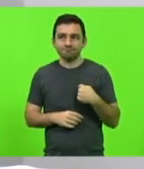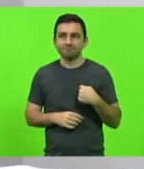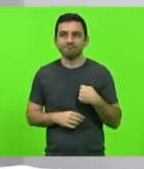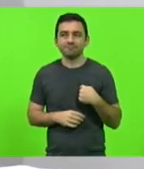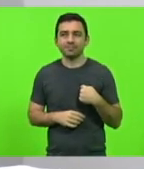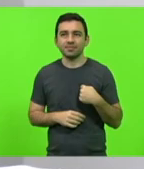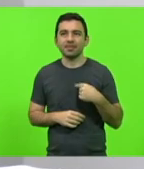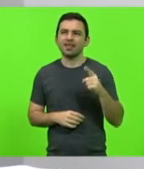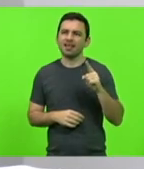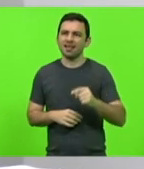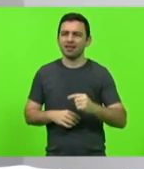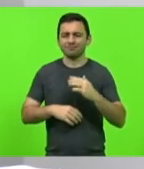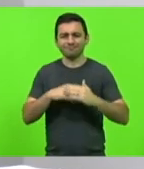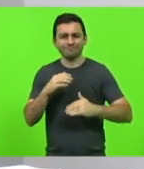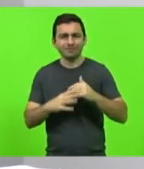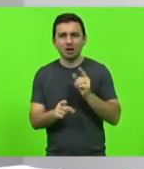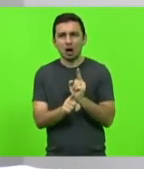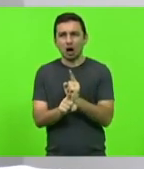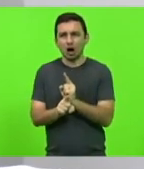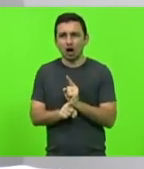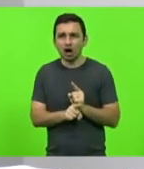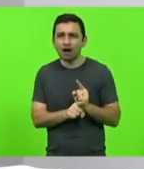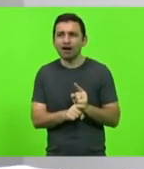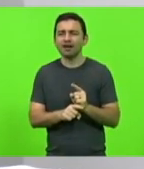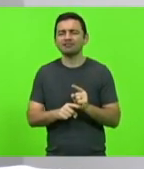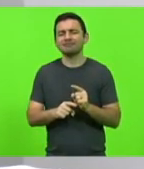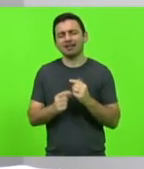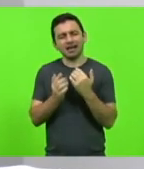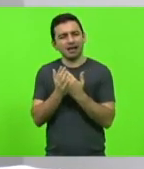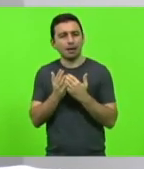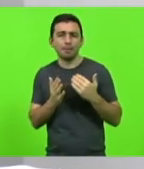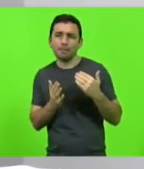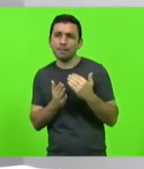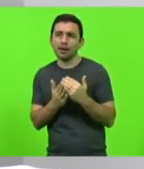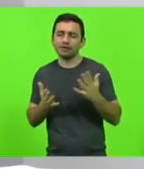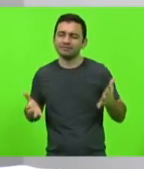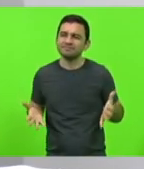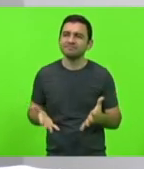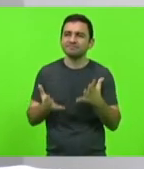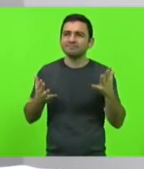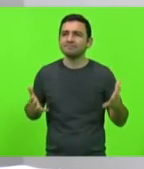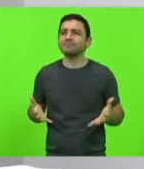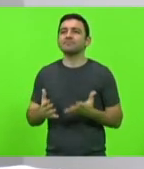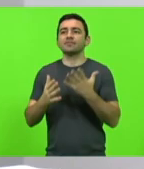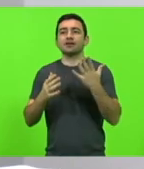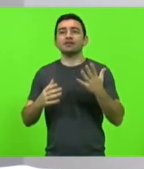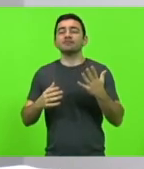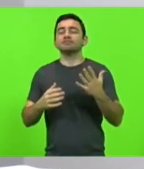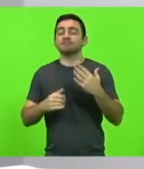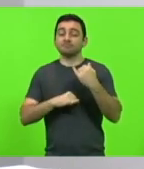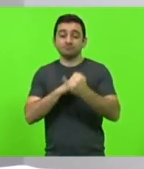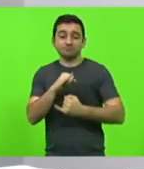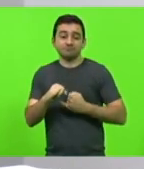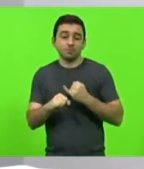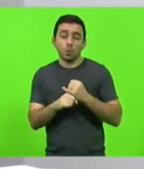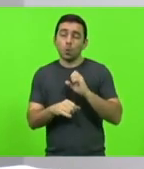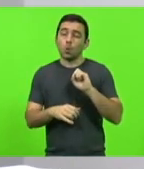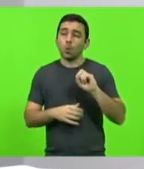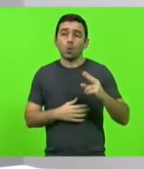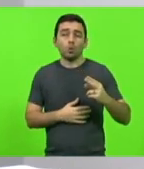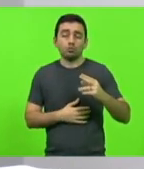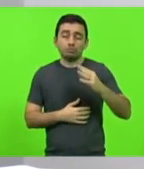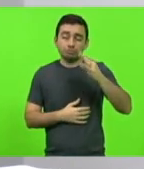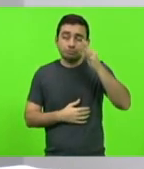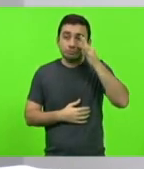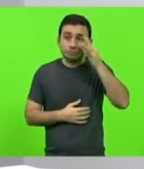pelos grandes encontros que promovemos seja virtuais o principalmente presenciais